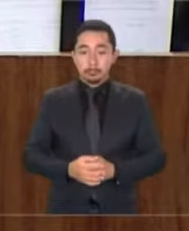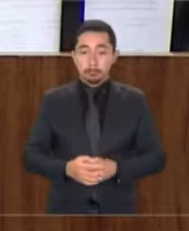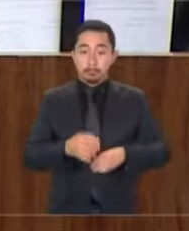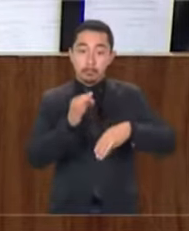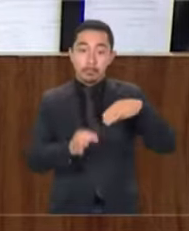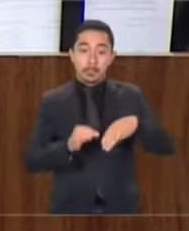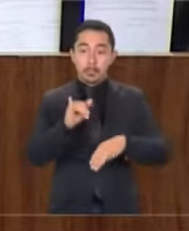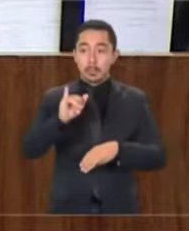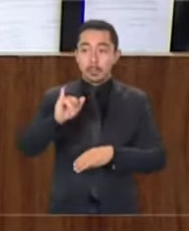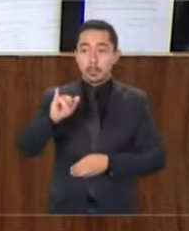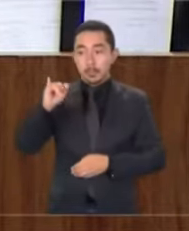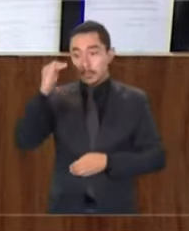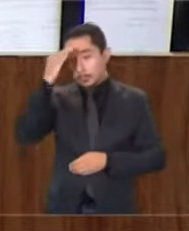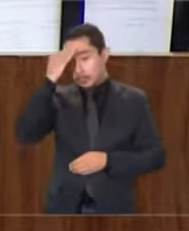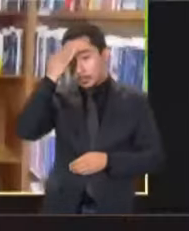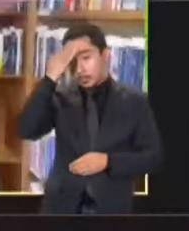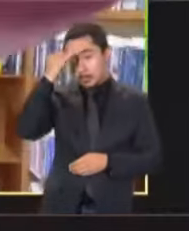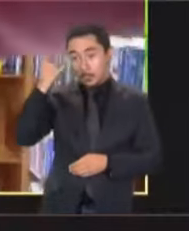Galotti.